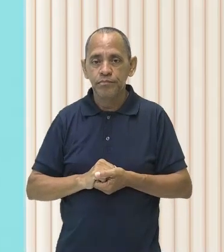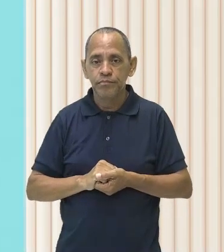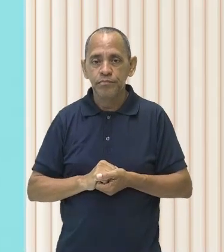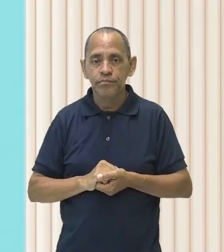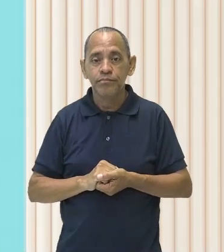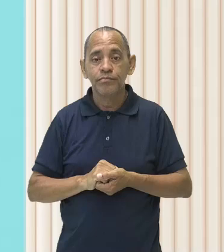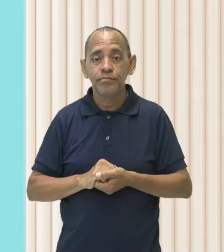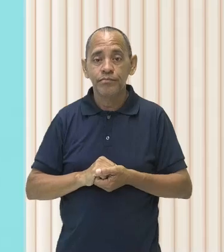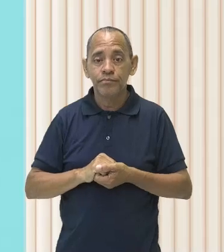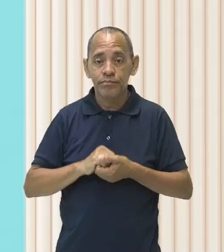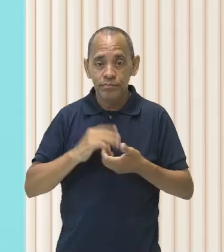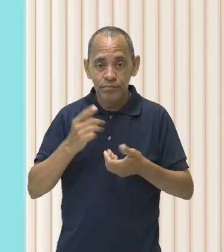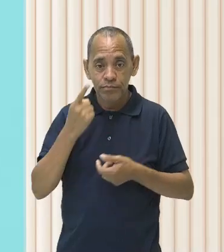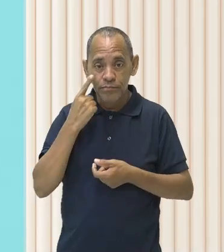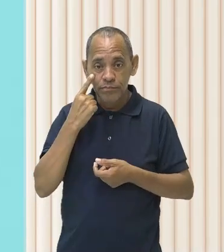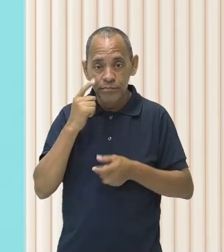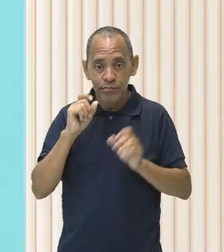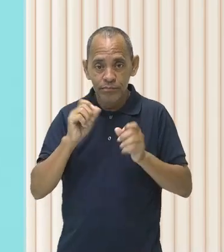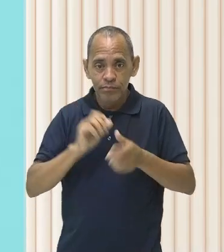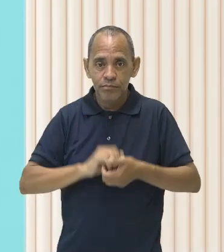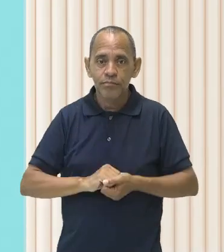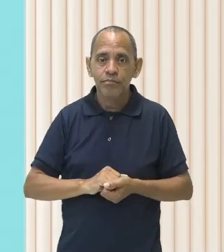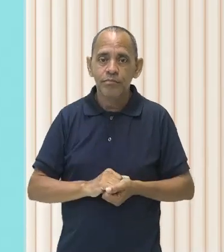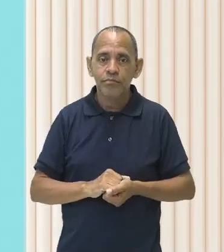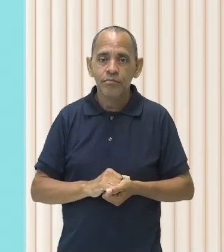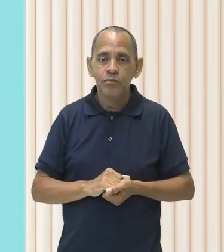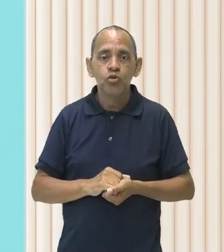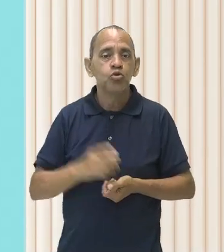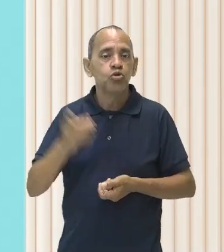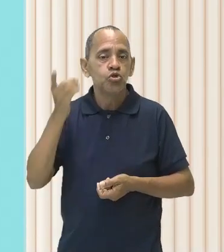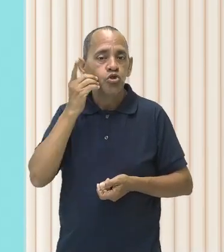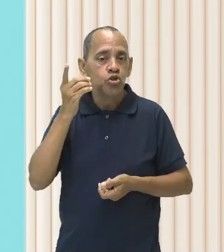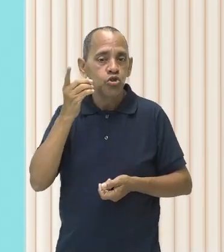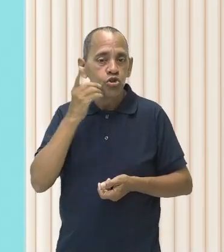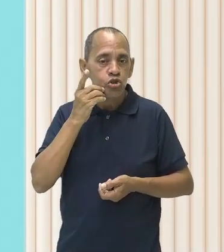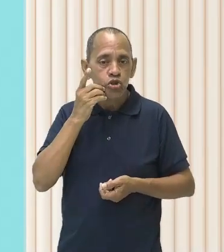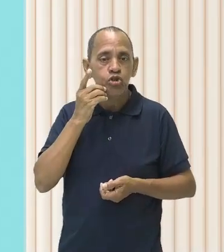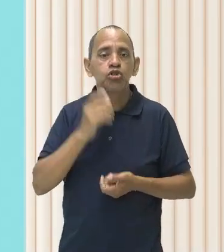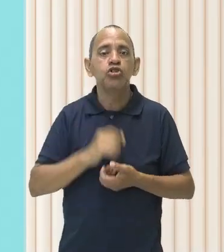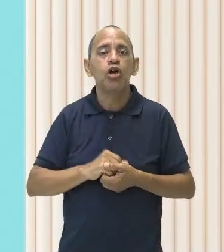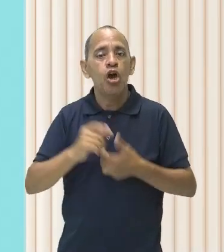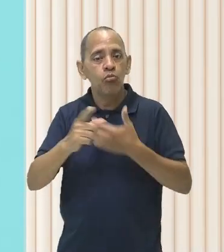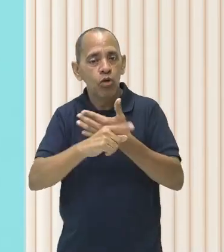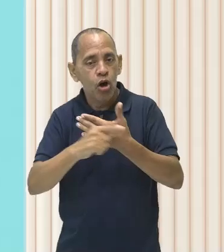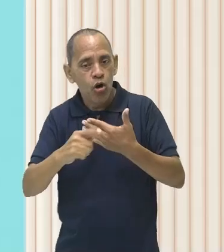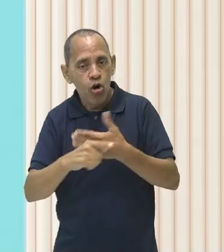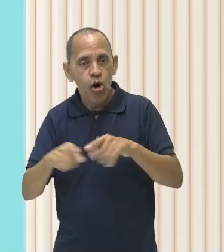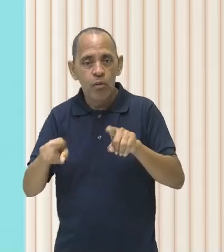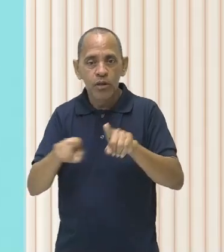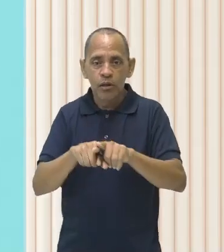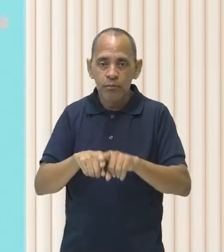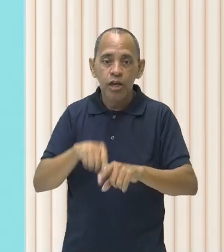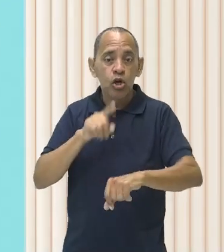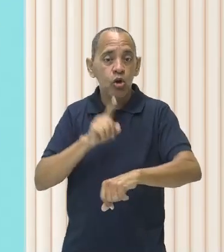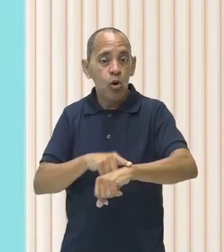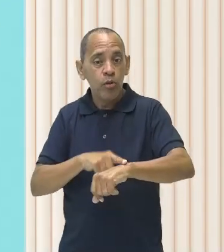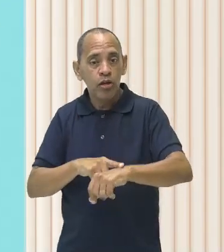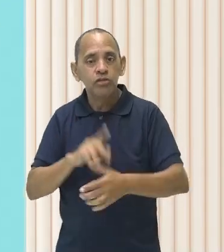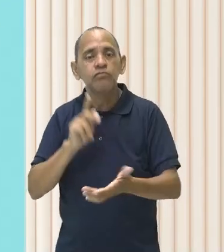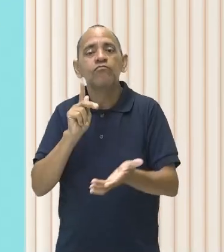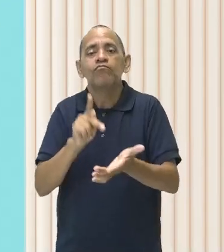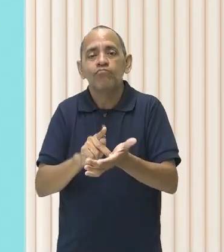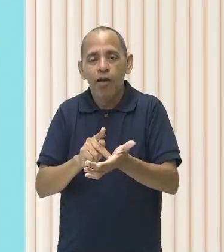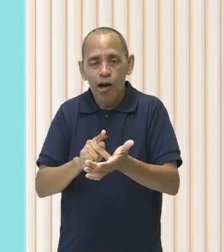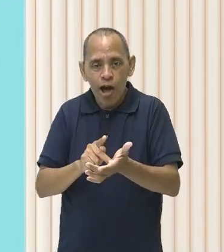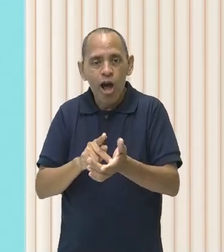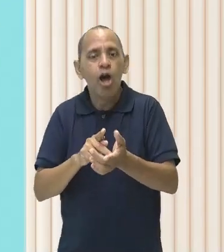Muito bem, então vejo aí, certo, que fala do cotidiano, fala ali da epifania, que é o único momento que ela realmente faz a